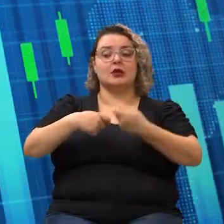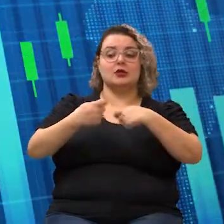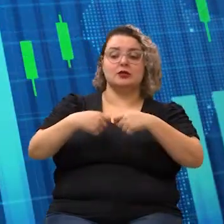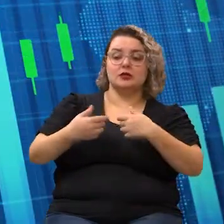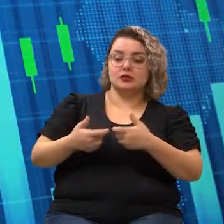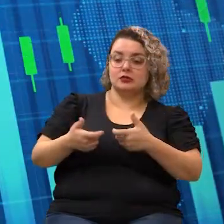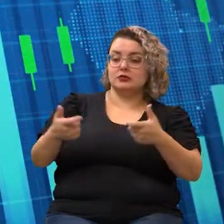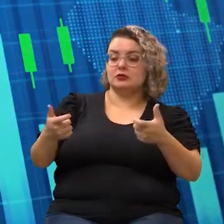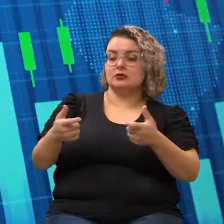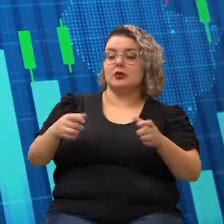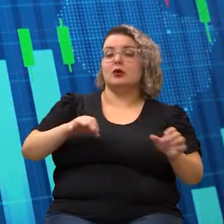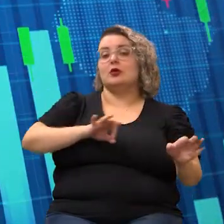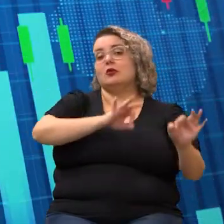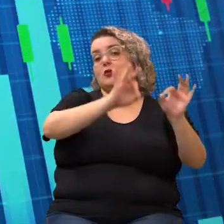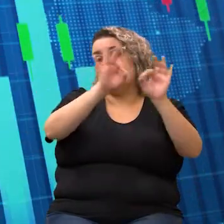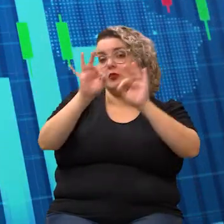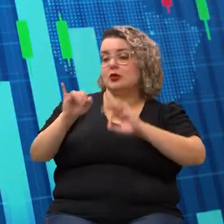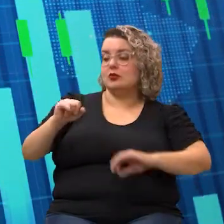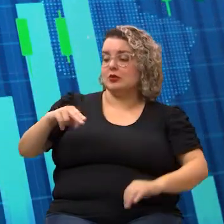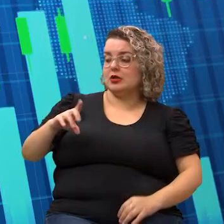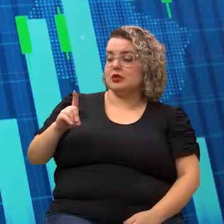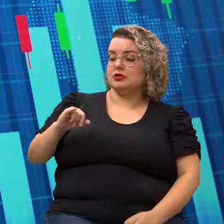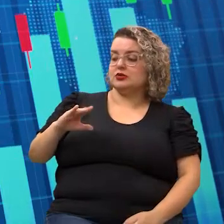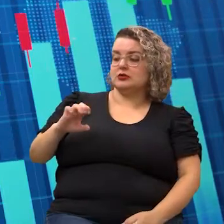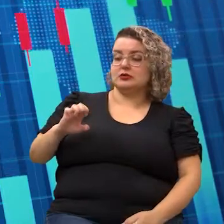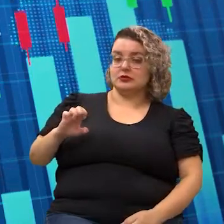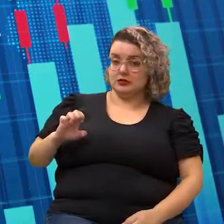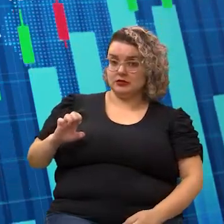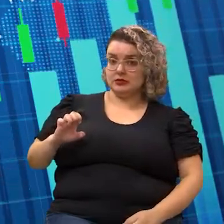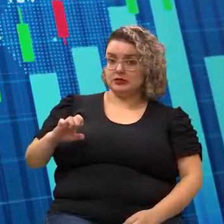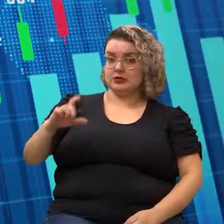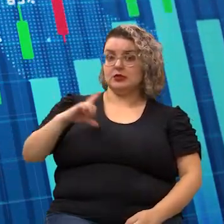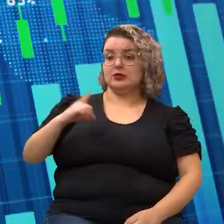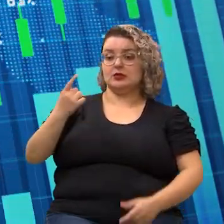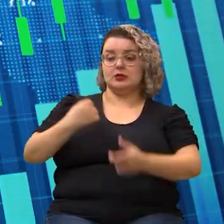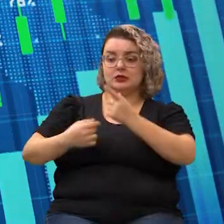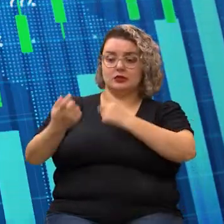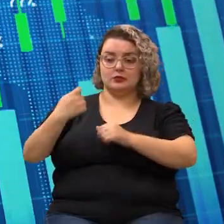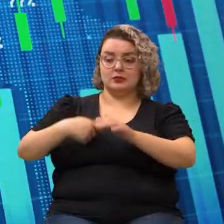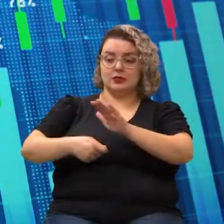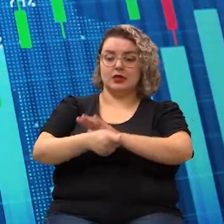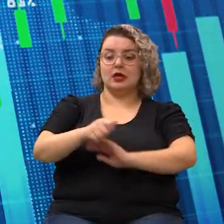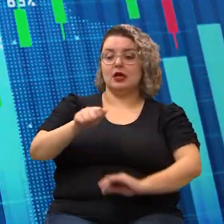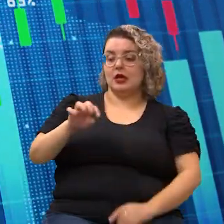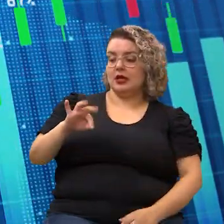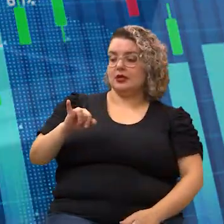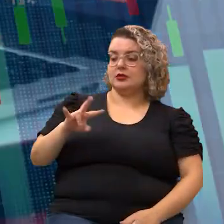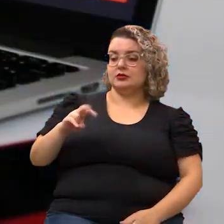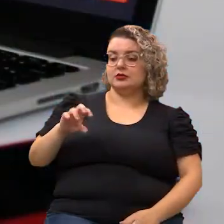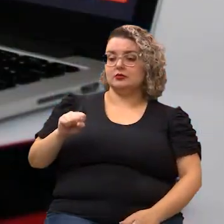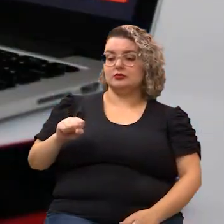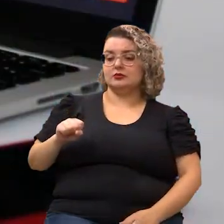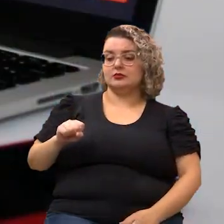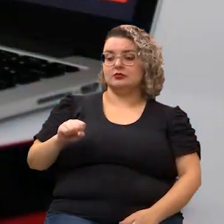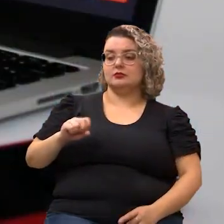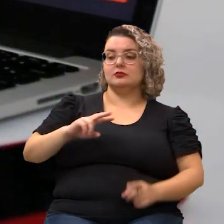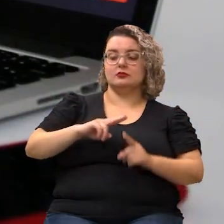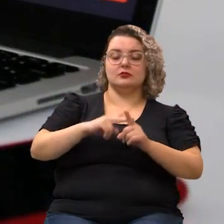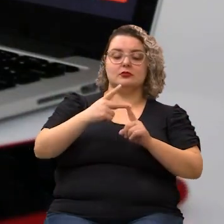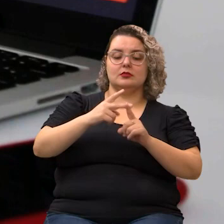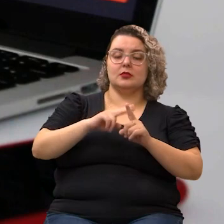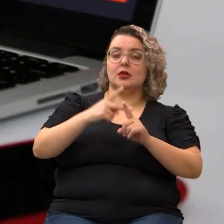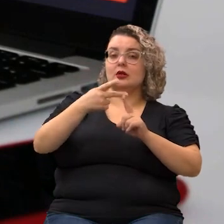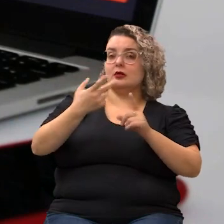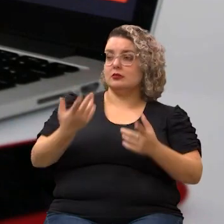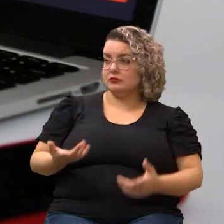negociação compõem o índice Ibovespa? Existem ativos de investimento que replicam